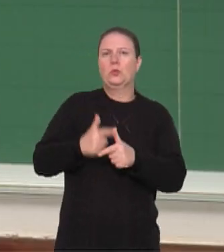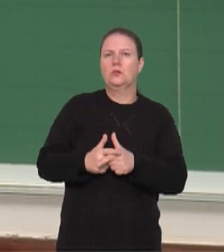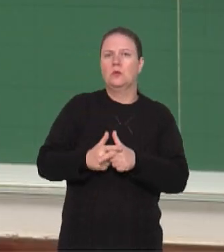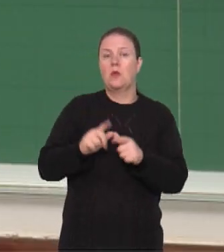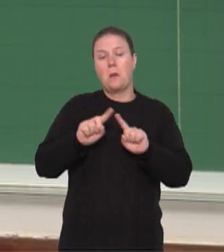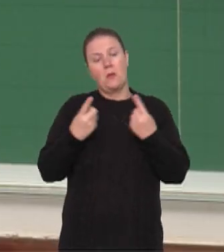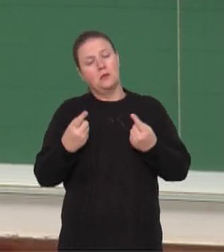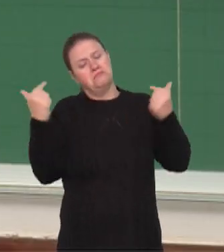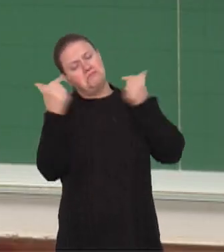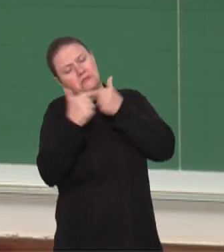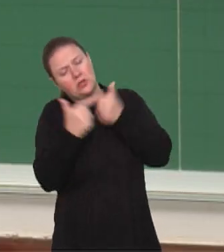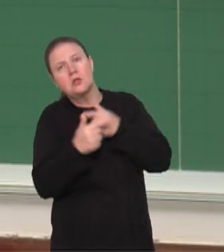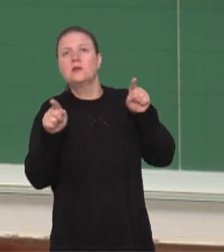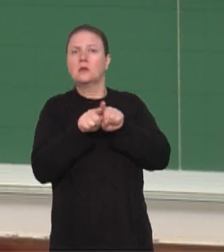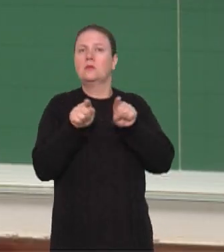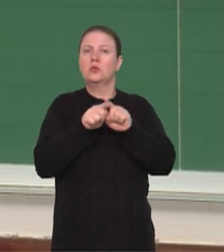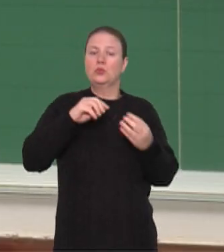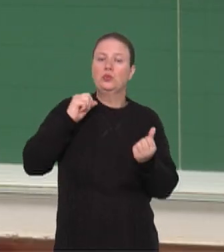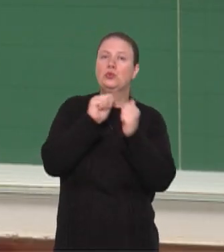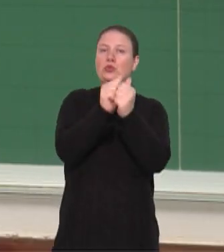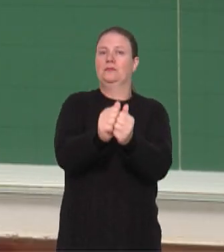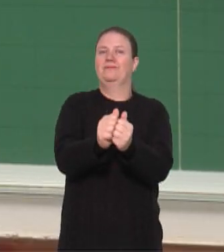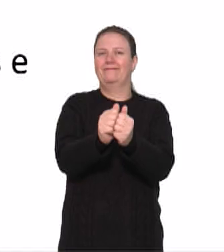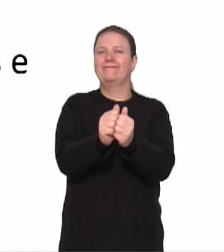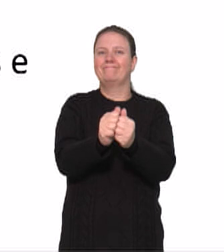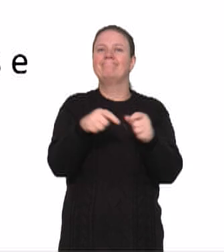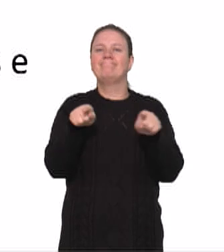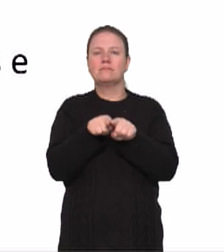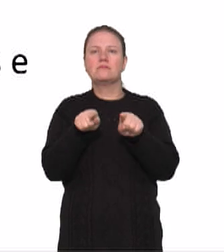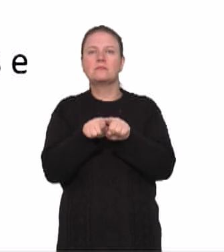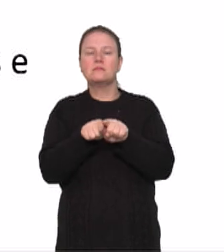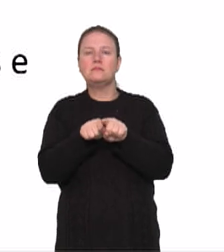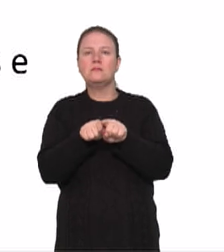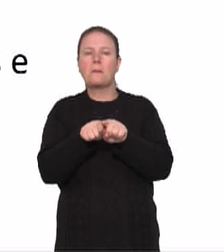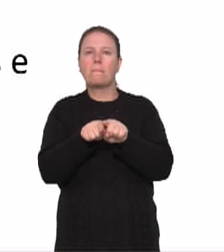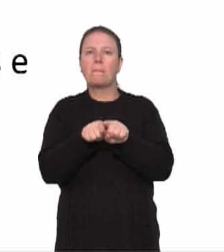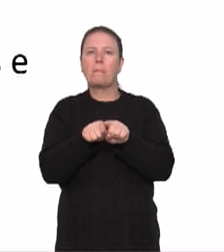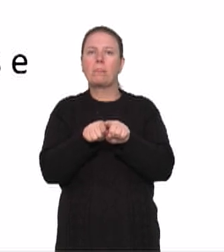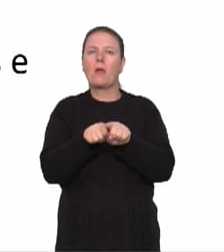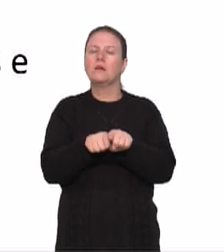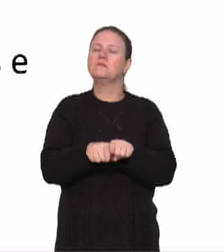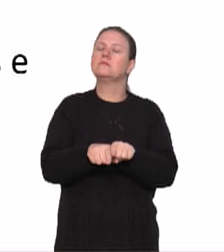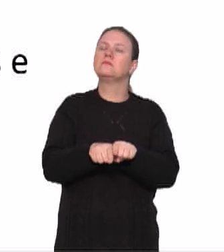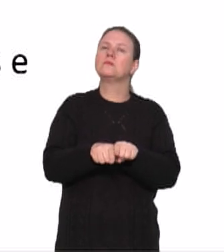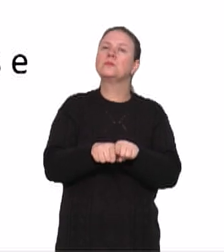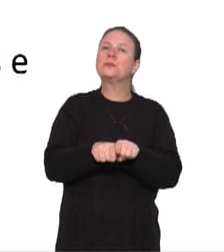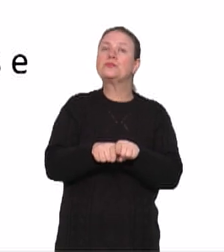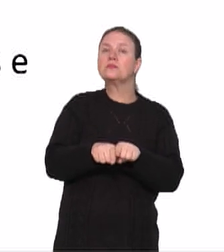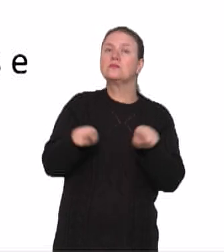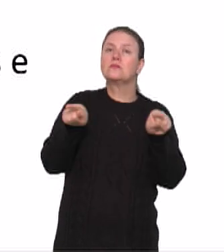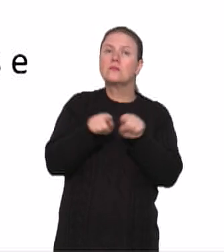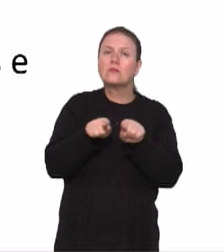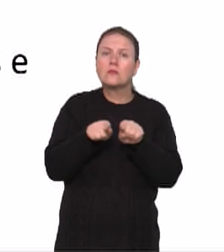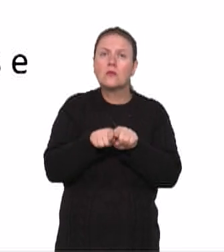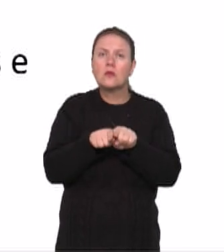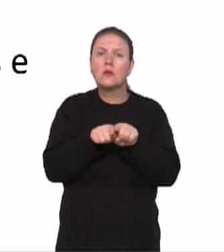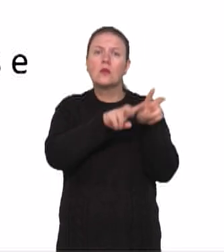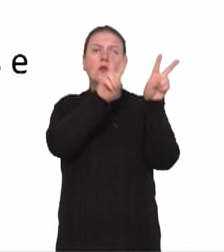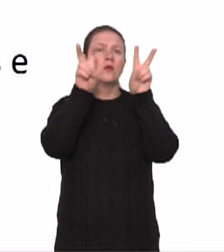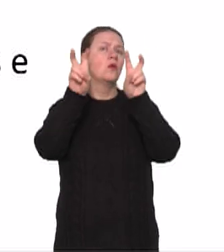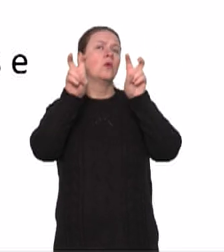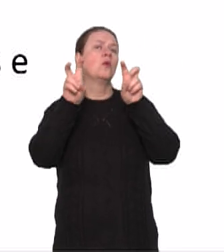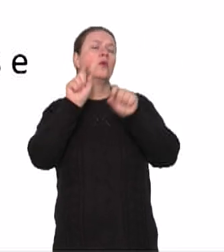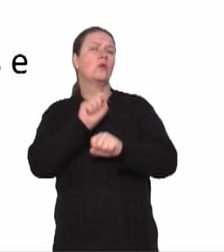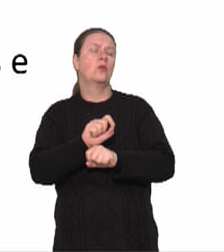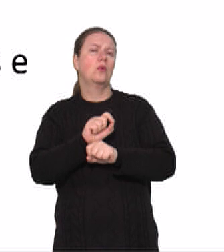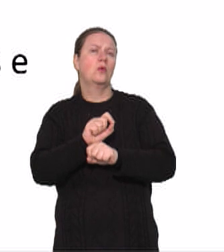rirem das próprias tragédias, né, das próprias desgraças humanas aí. E também, como subgênero do gênero